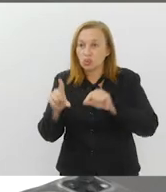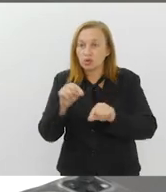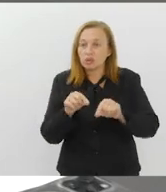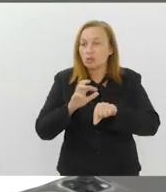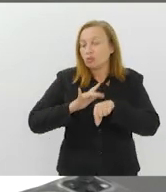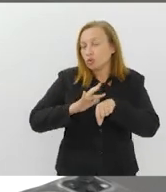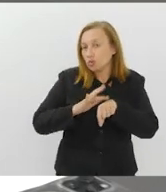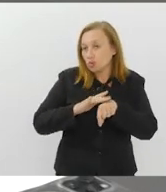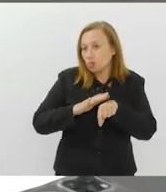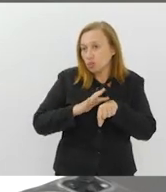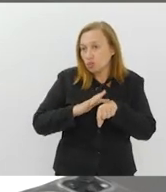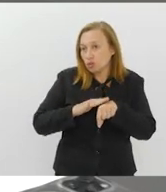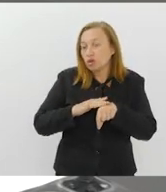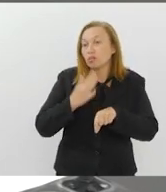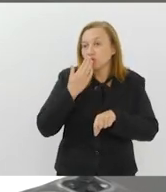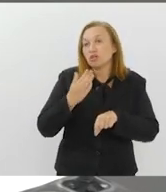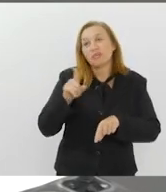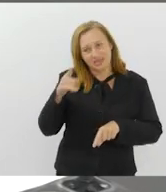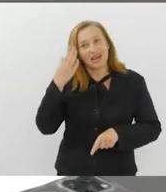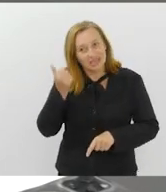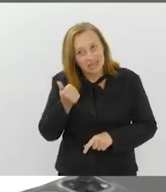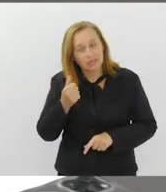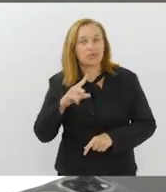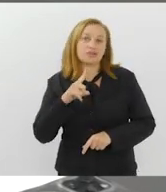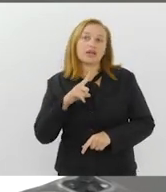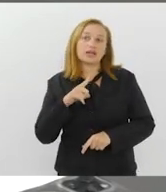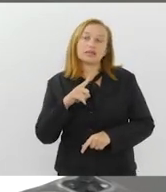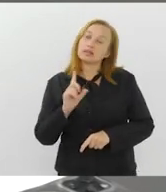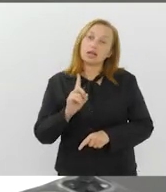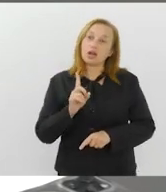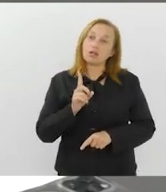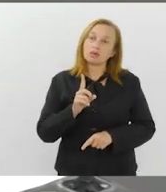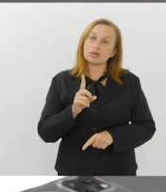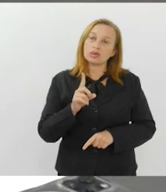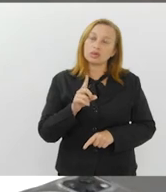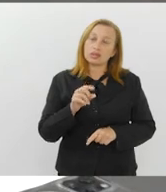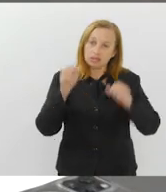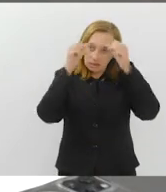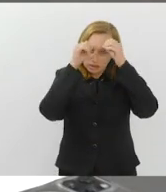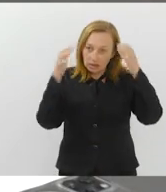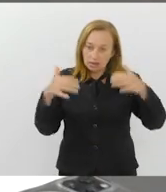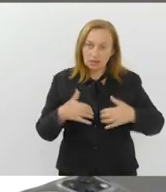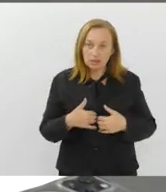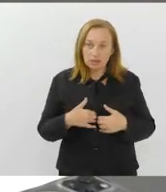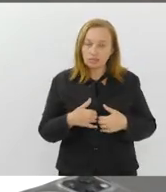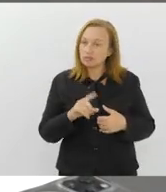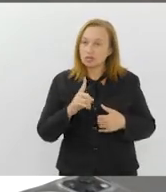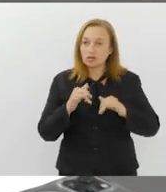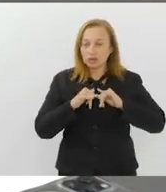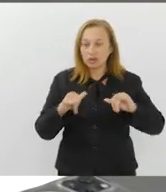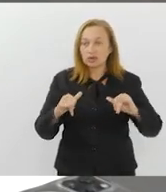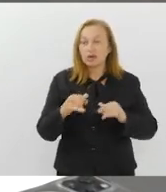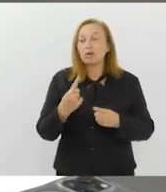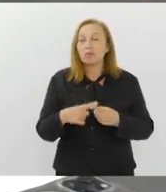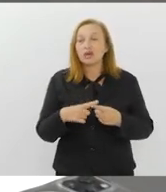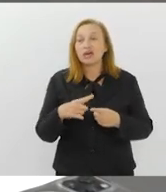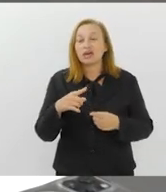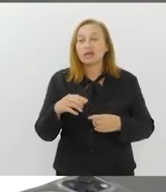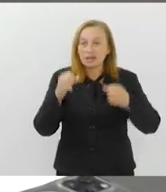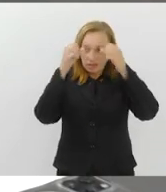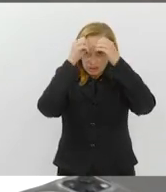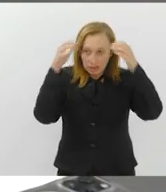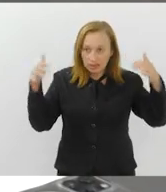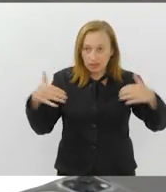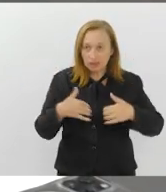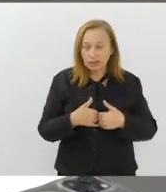doença, por tipo de... Mas ela sabe o que a pessoa tem. Não, no caso de TEA, não necessariamente existe essa declaração, até porque TEA...